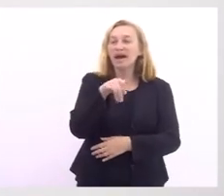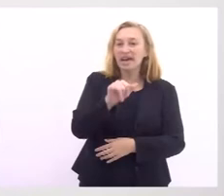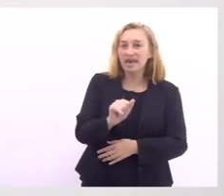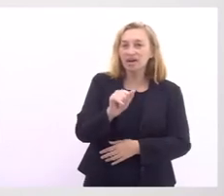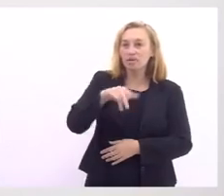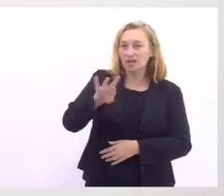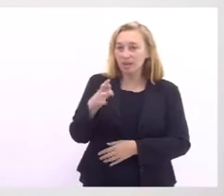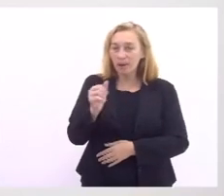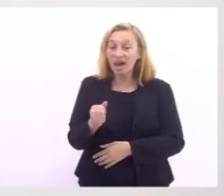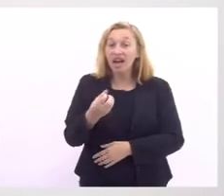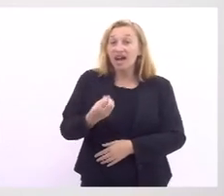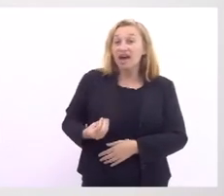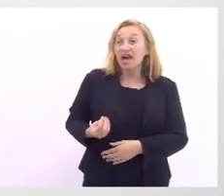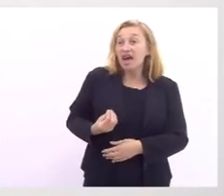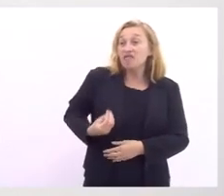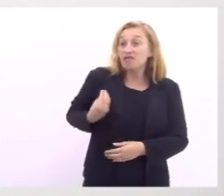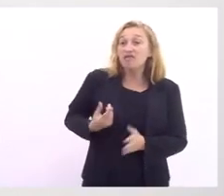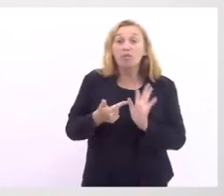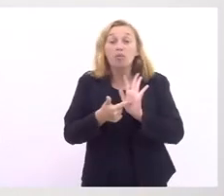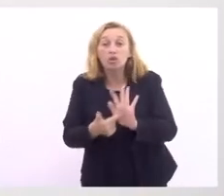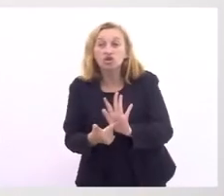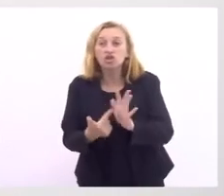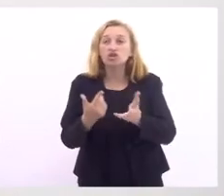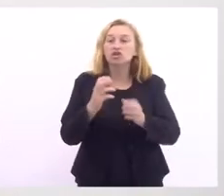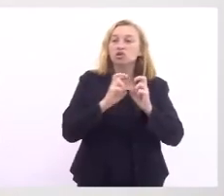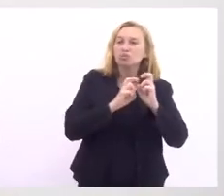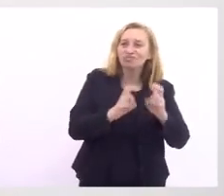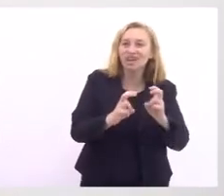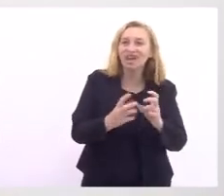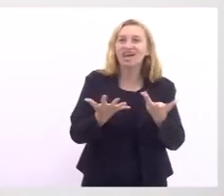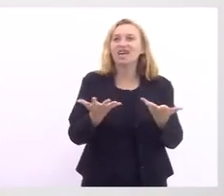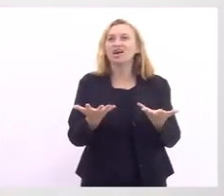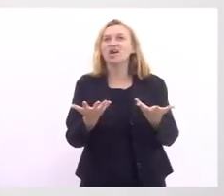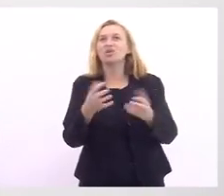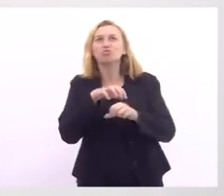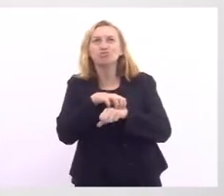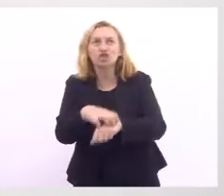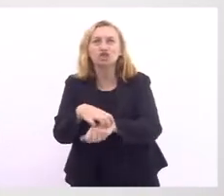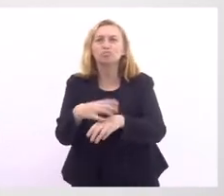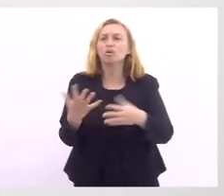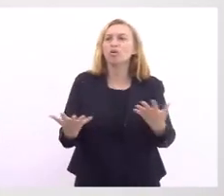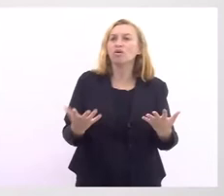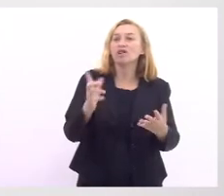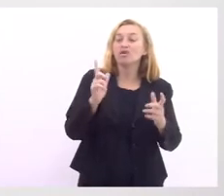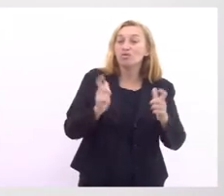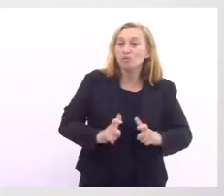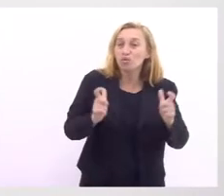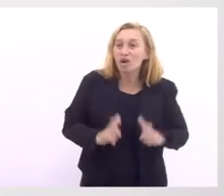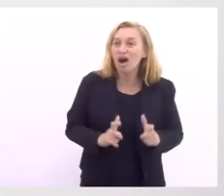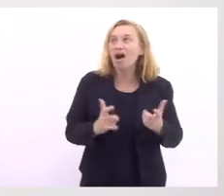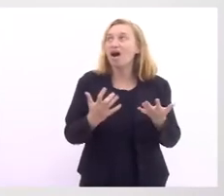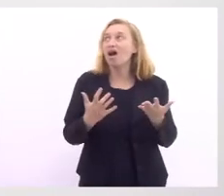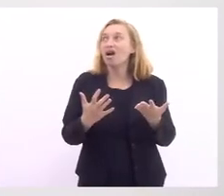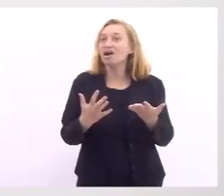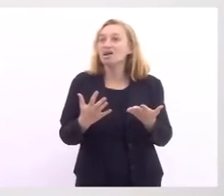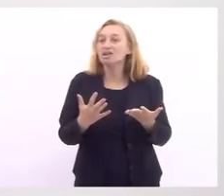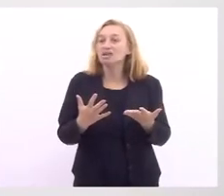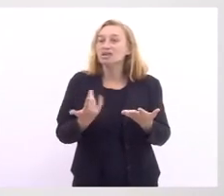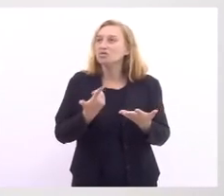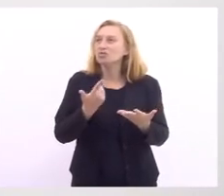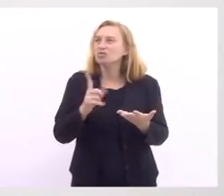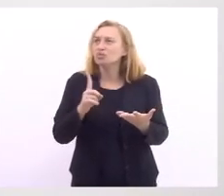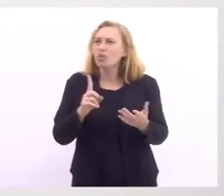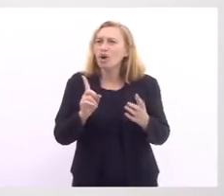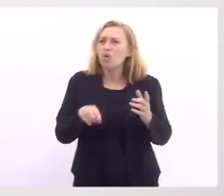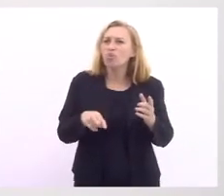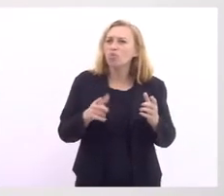vivo aí é um símbolo para todos nós mostrando o quanto que o trem enquanto que transporte é um lugar onde a gente é não é